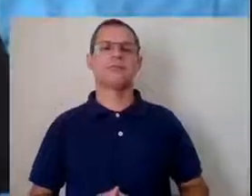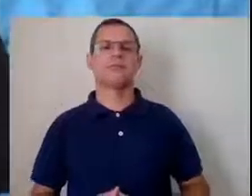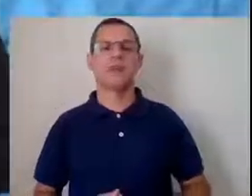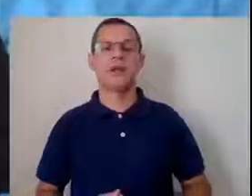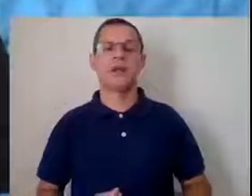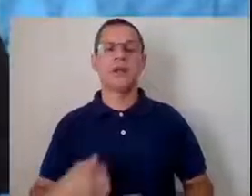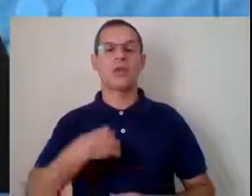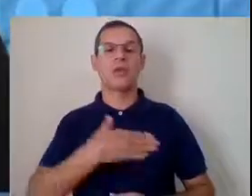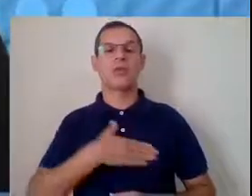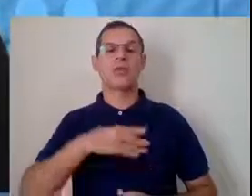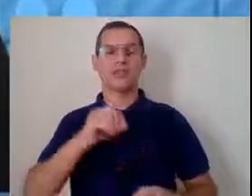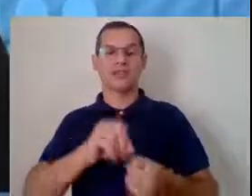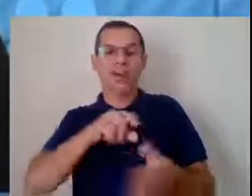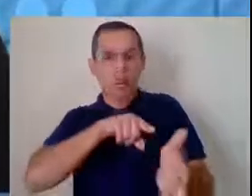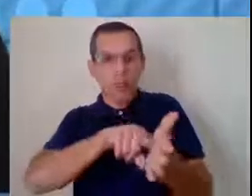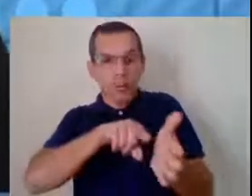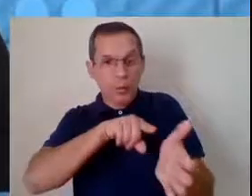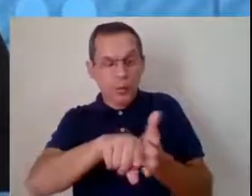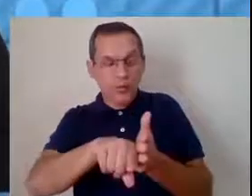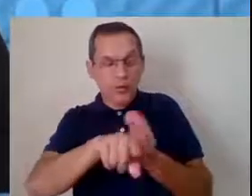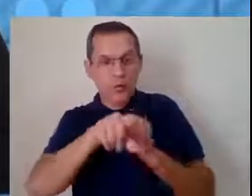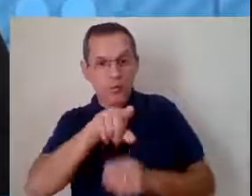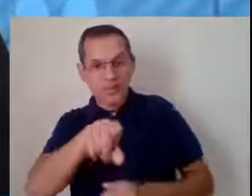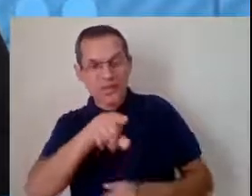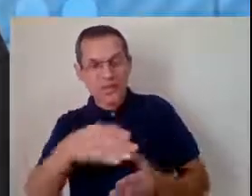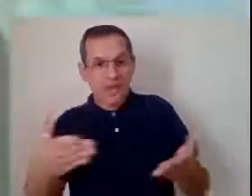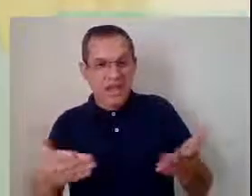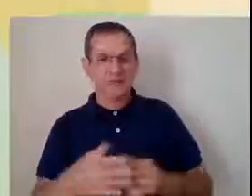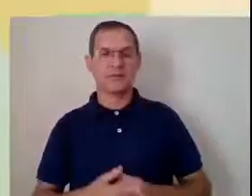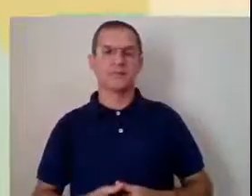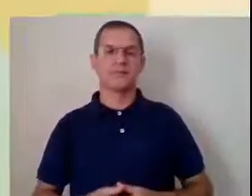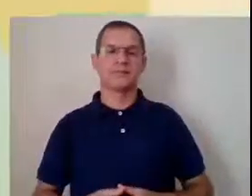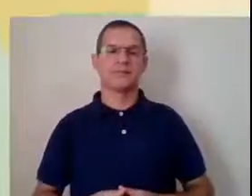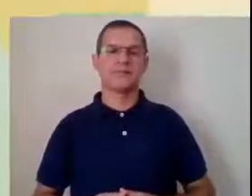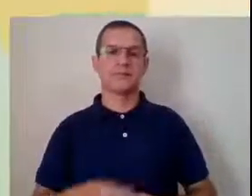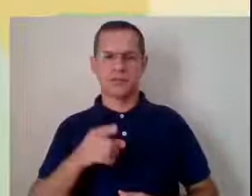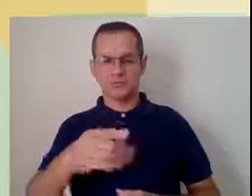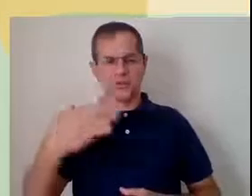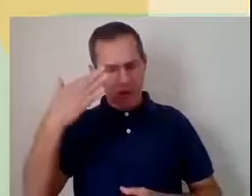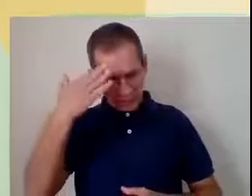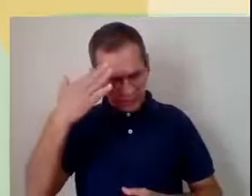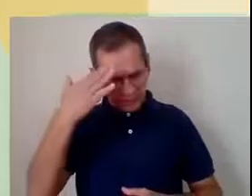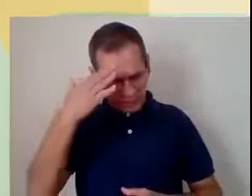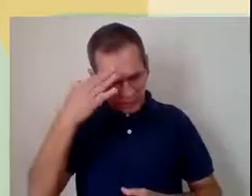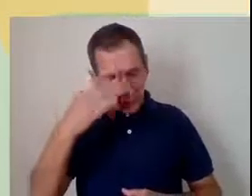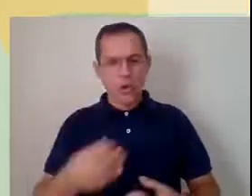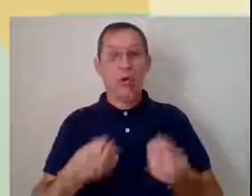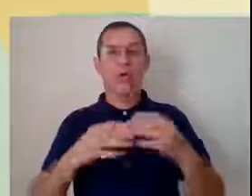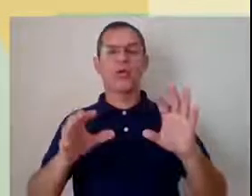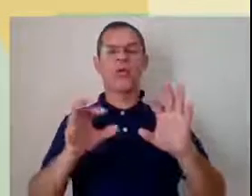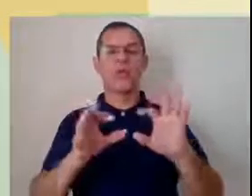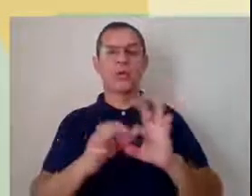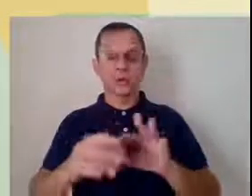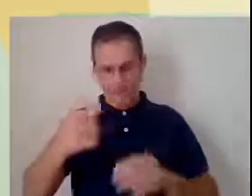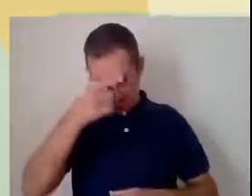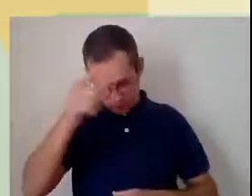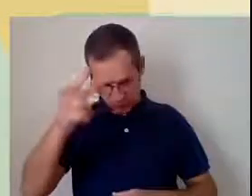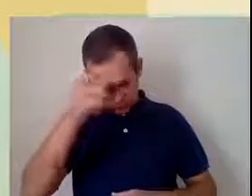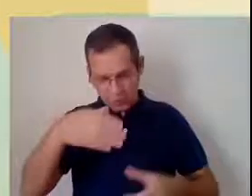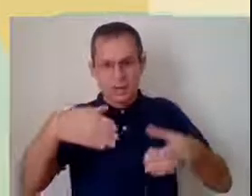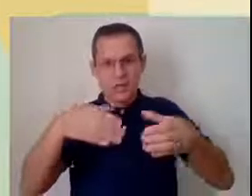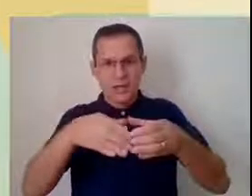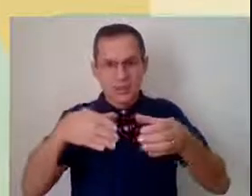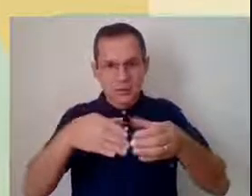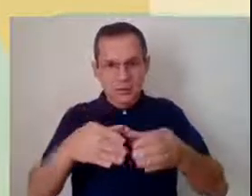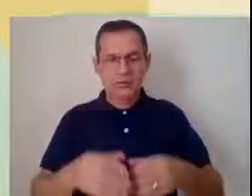E eu quero fazer uma pergunta, um questionamento para vocês, né? Se vocês entenderam como aliar a lógica e